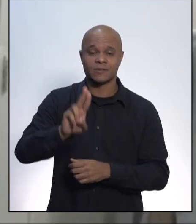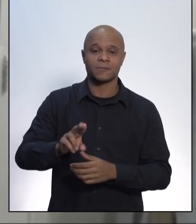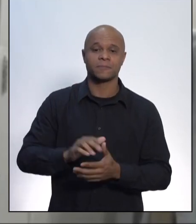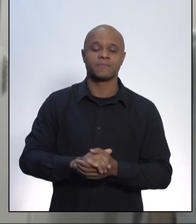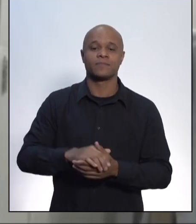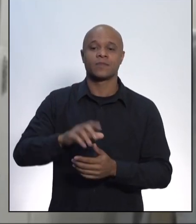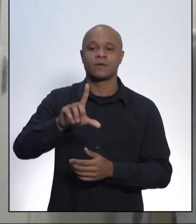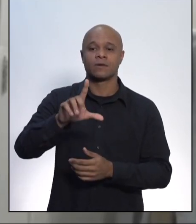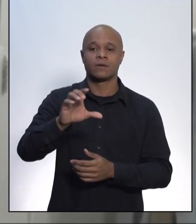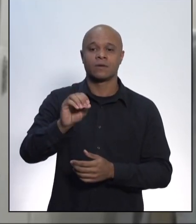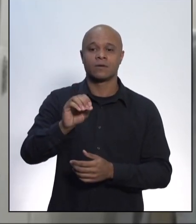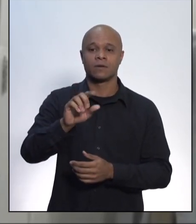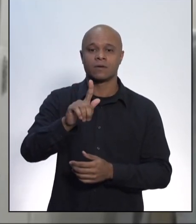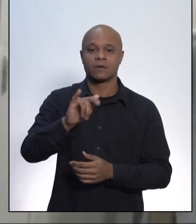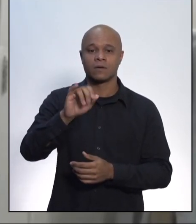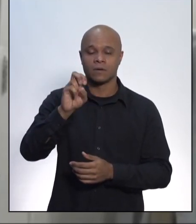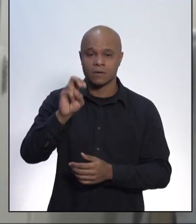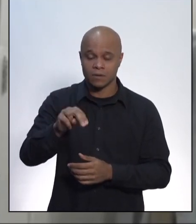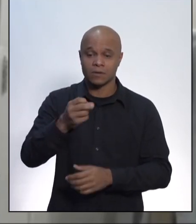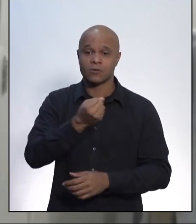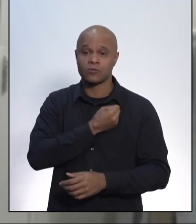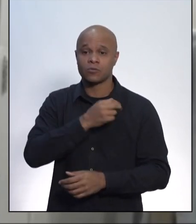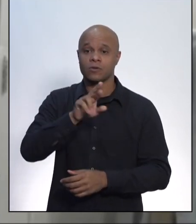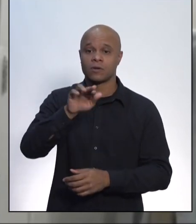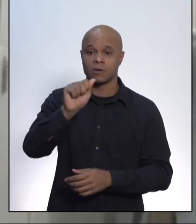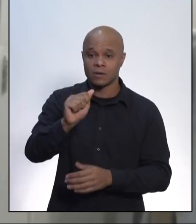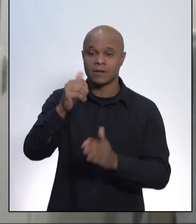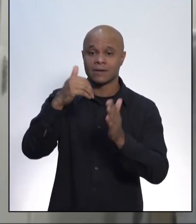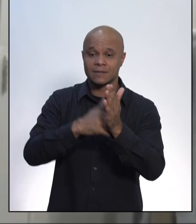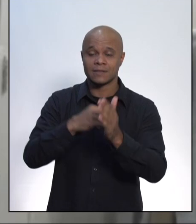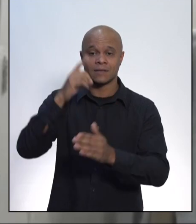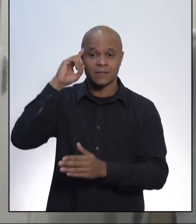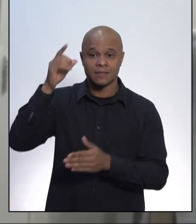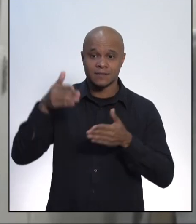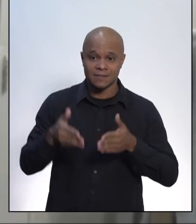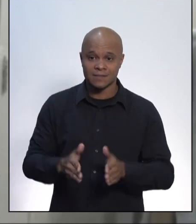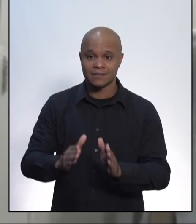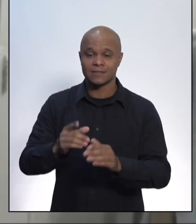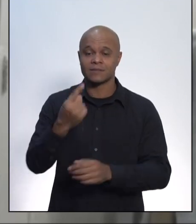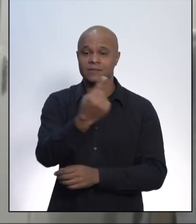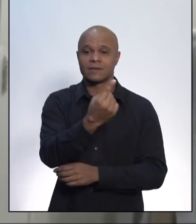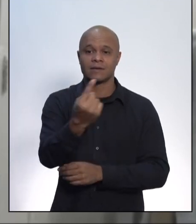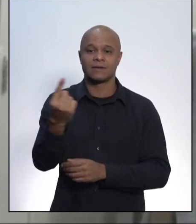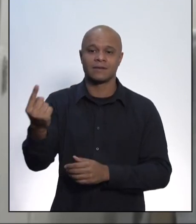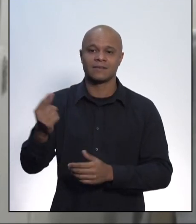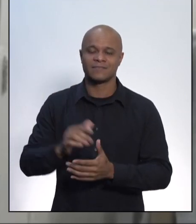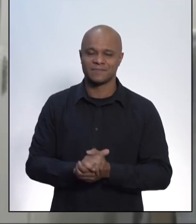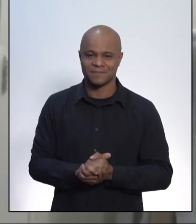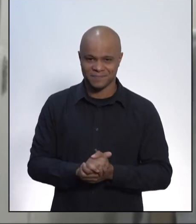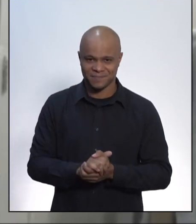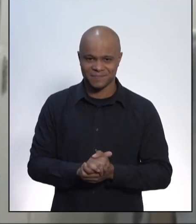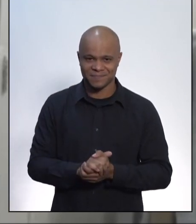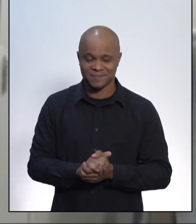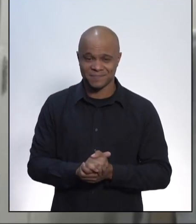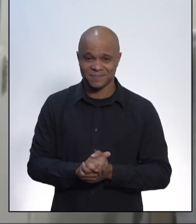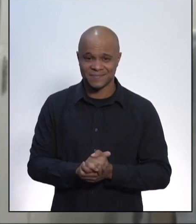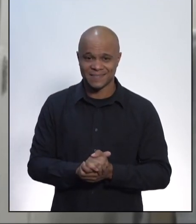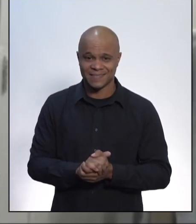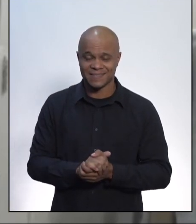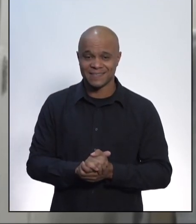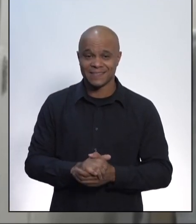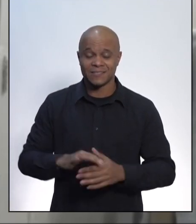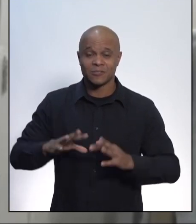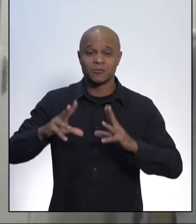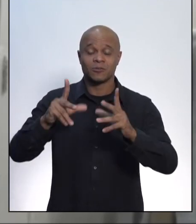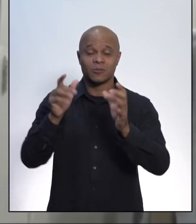login é o número do RA de vocês e a senha é a data do nascimento de vocês, tá? E aí toda a